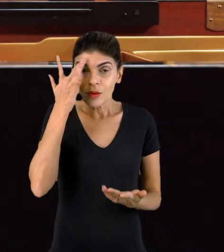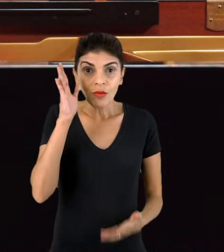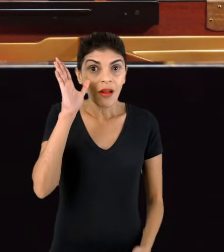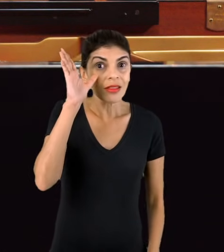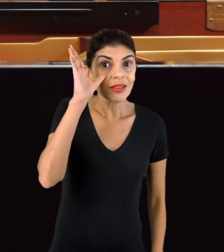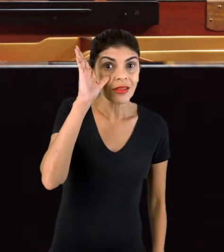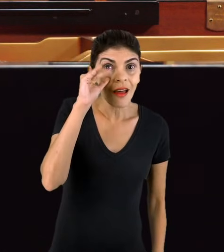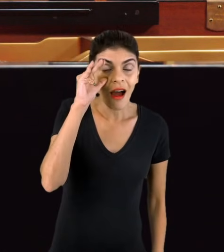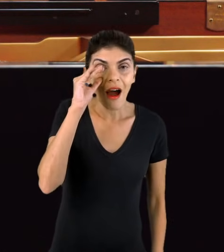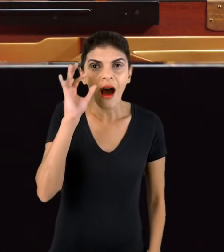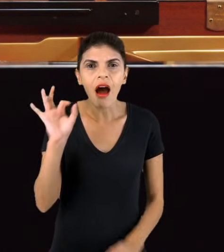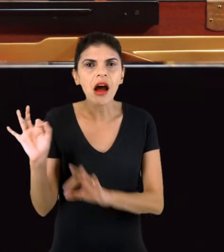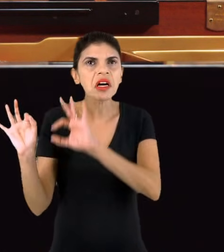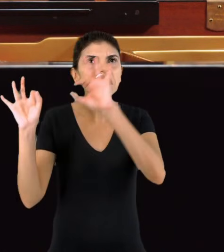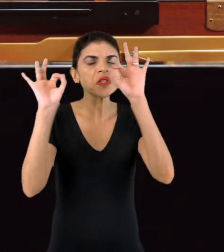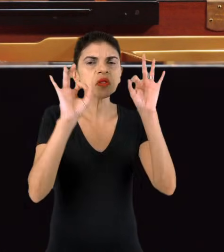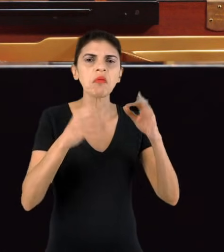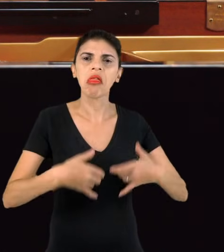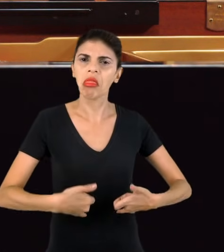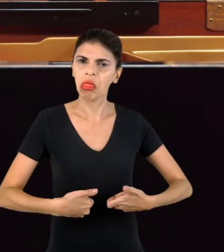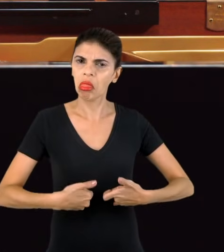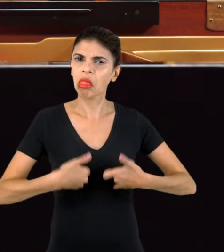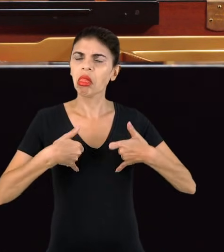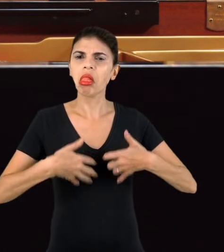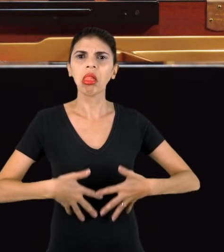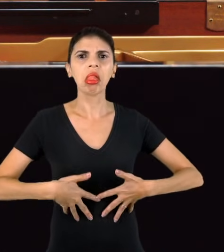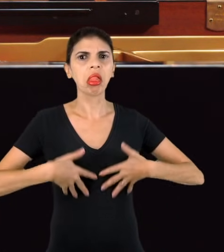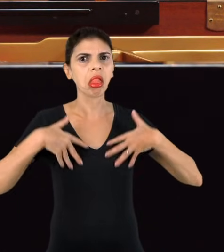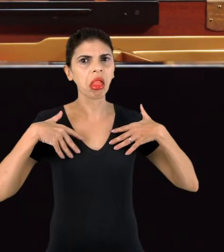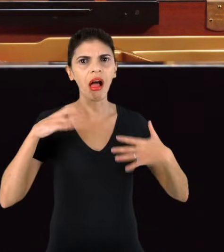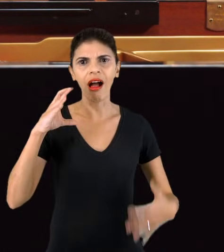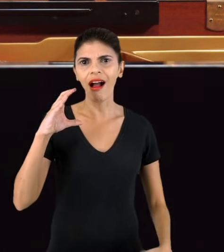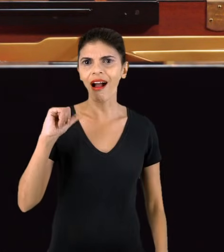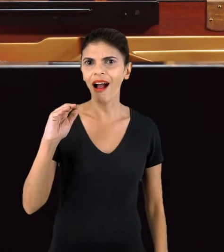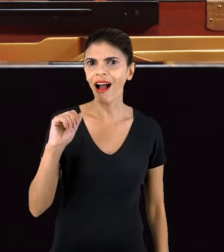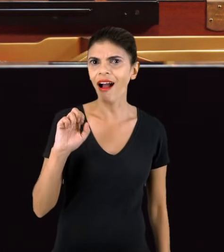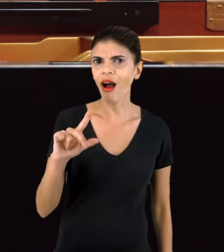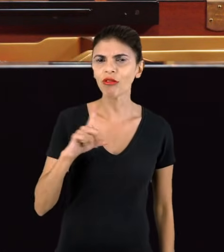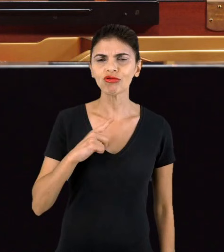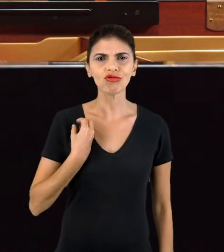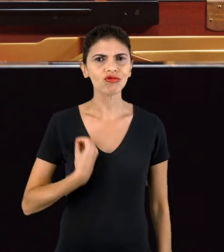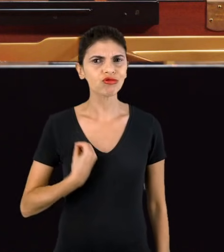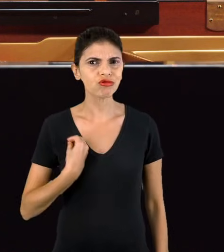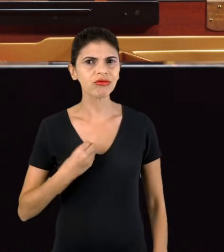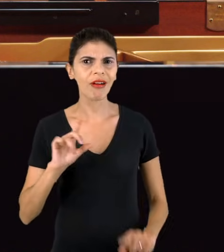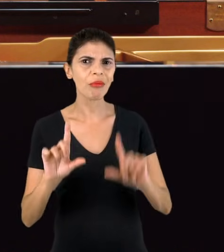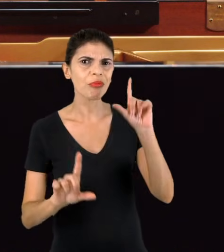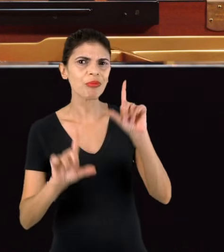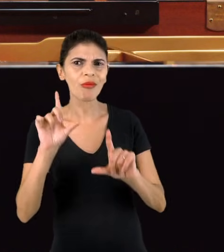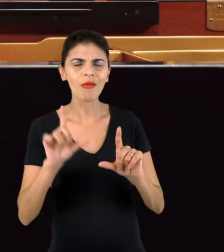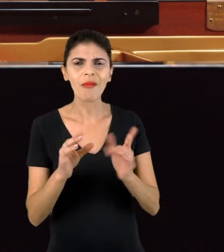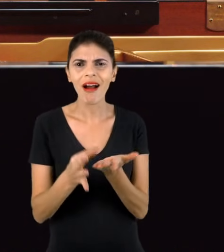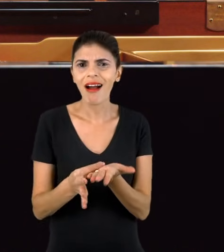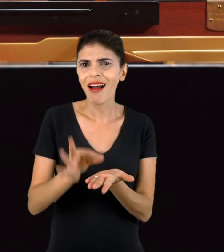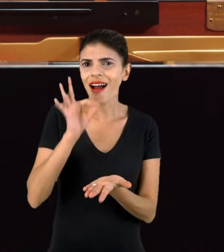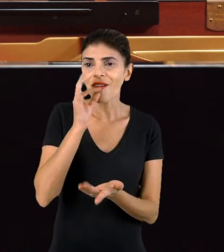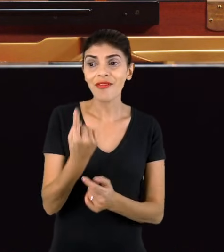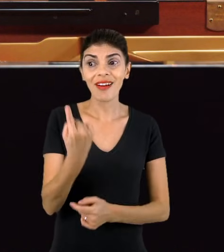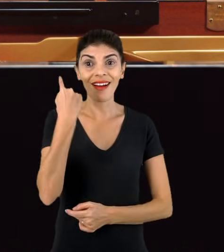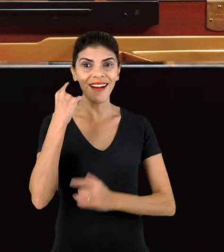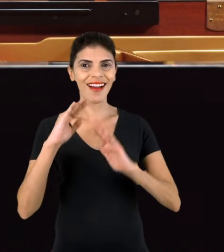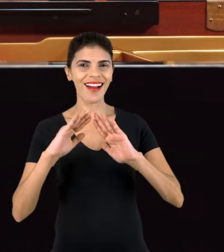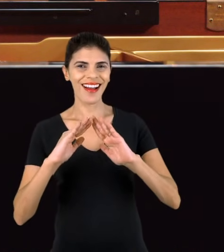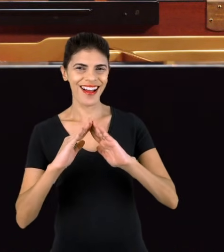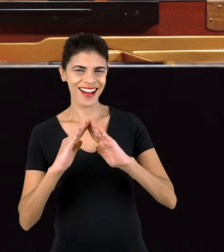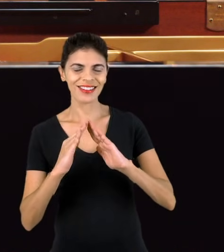que tá vendo aquilo, ele diz, que honra. Uhum. Cacau tá num café lá em casa, velho. E eu assisti esse